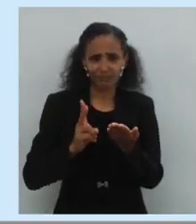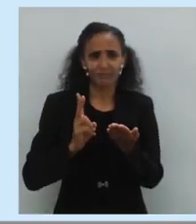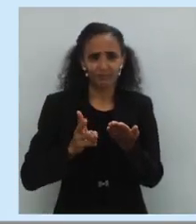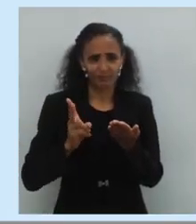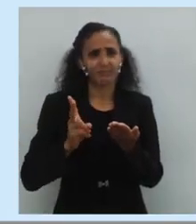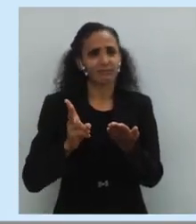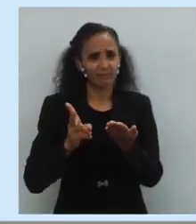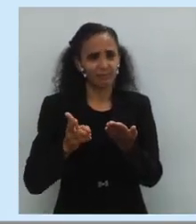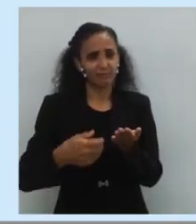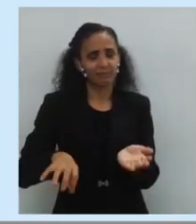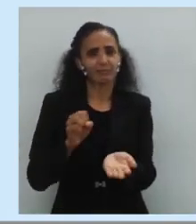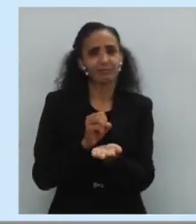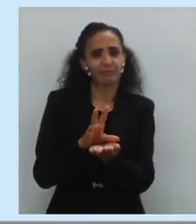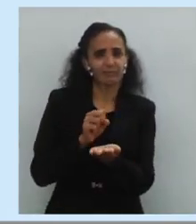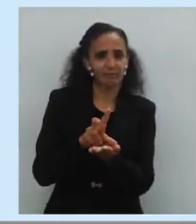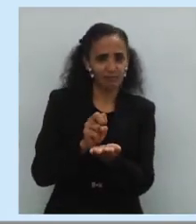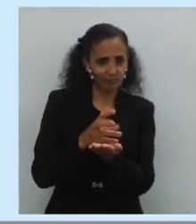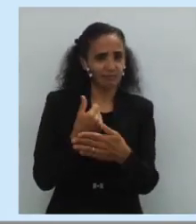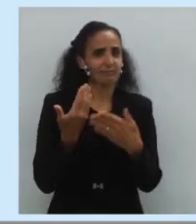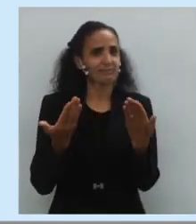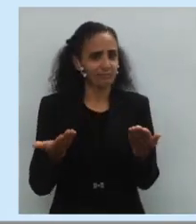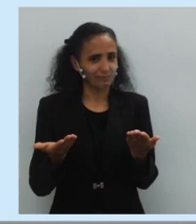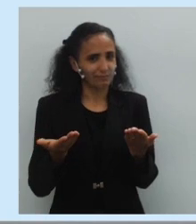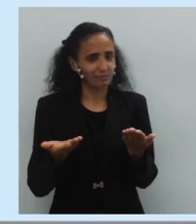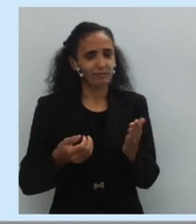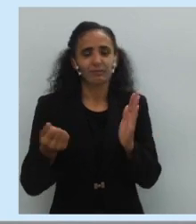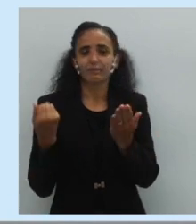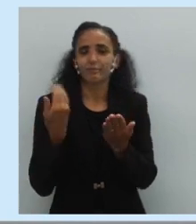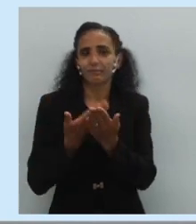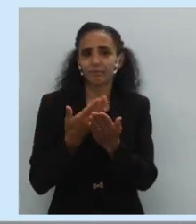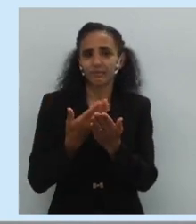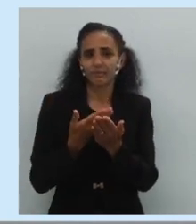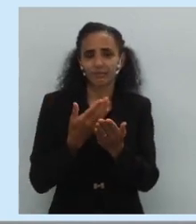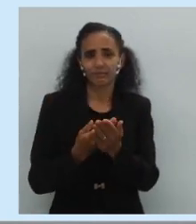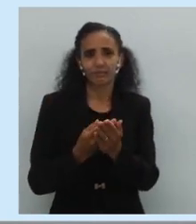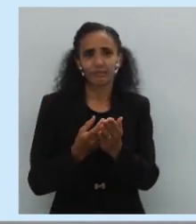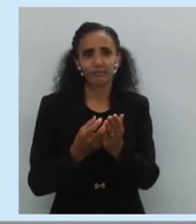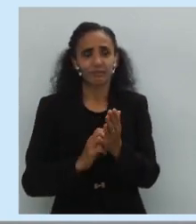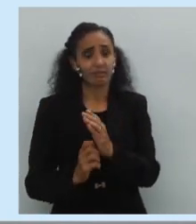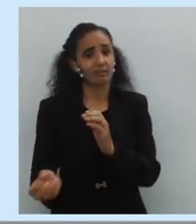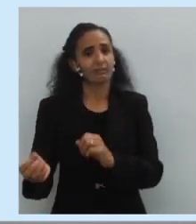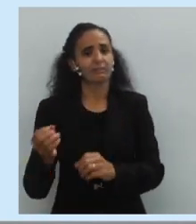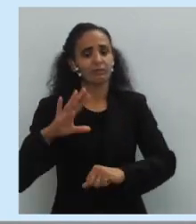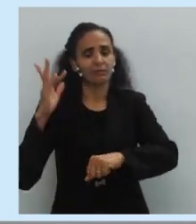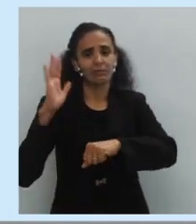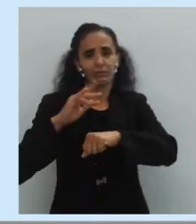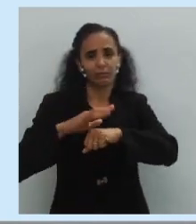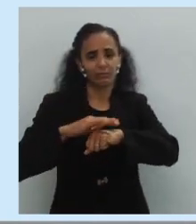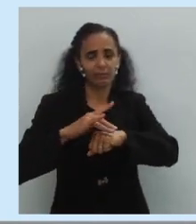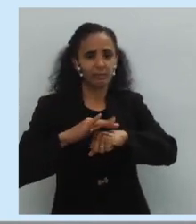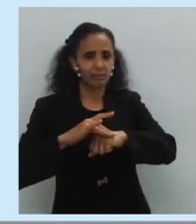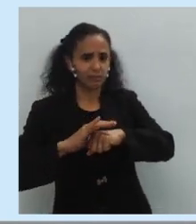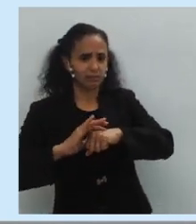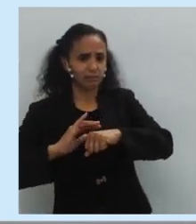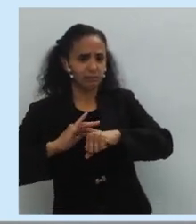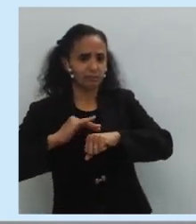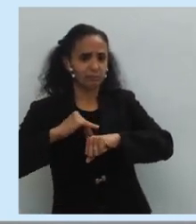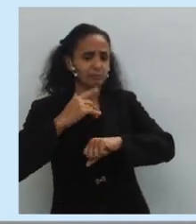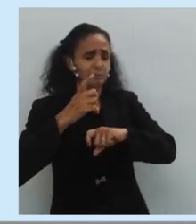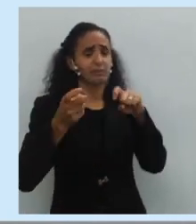nós iremos dar continuidade a mais uma aula do EducaPE. Eu irei falar sobre